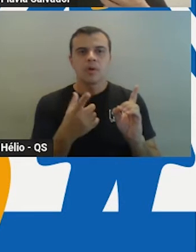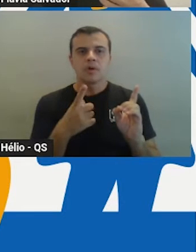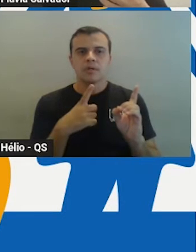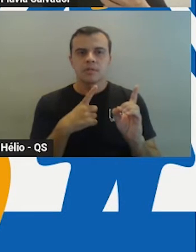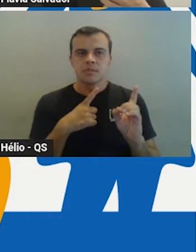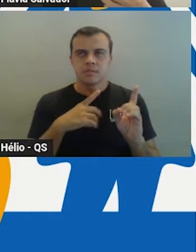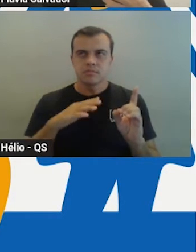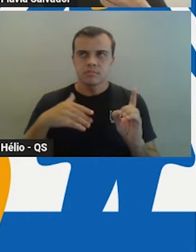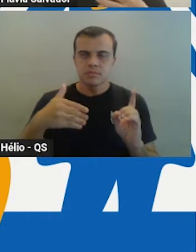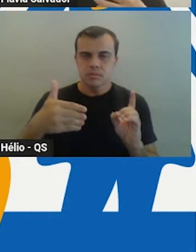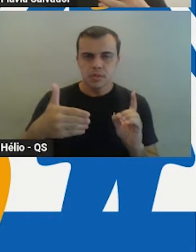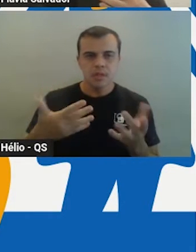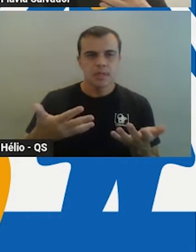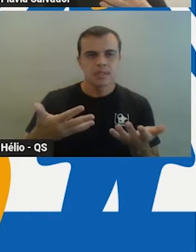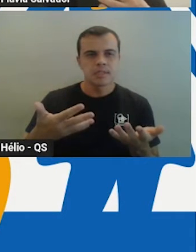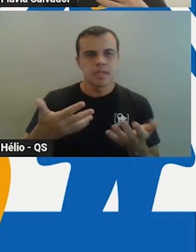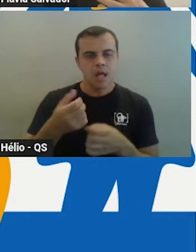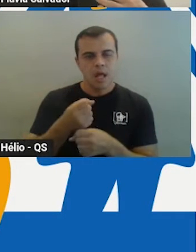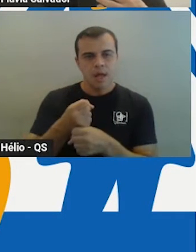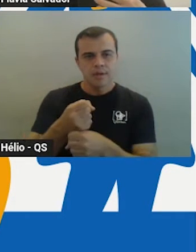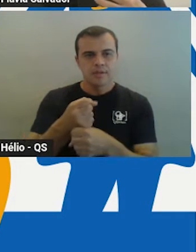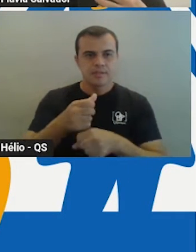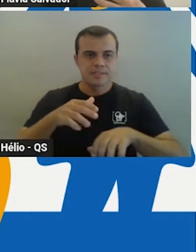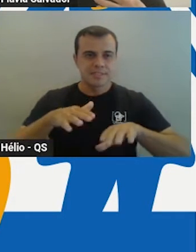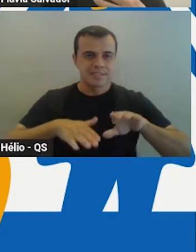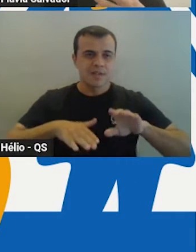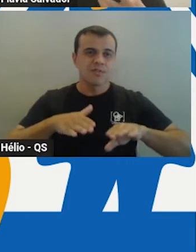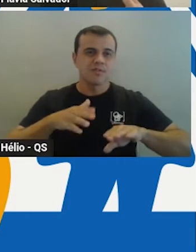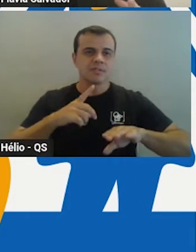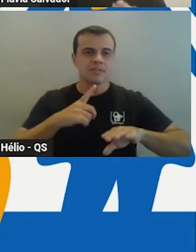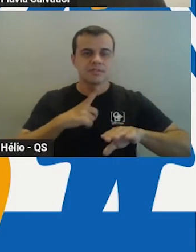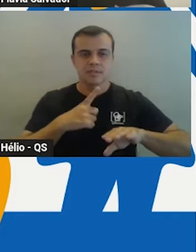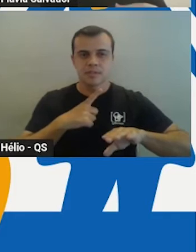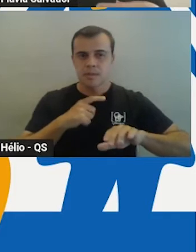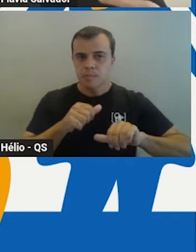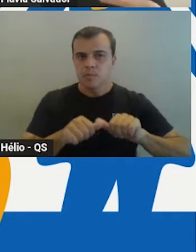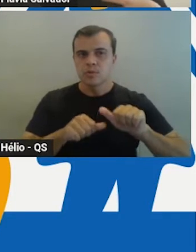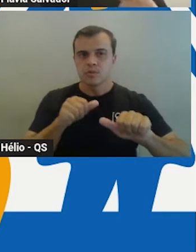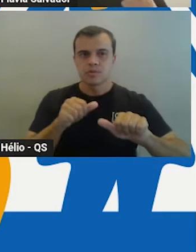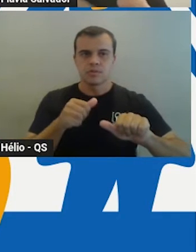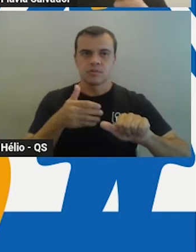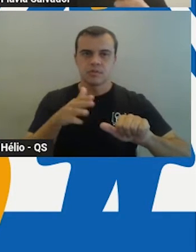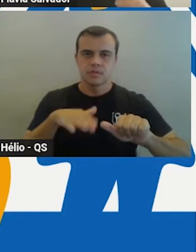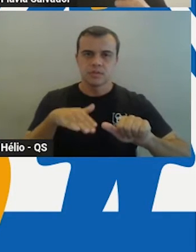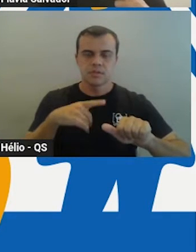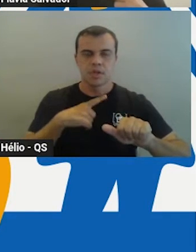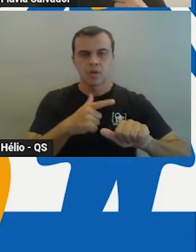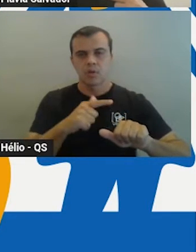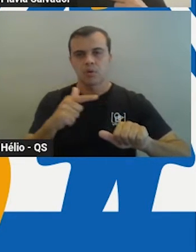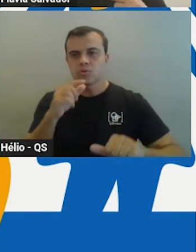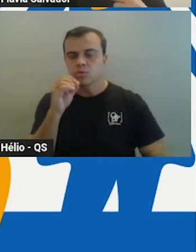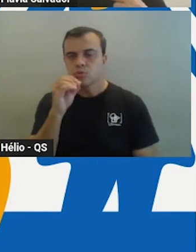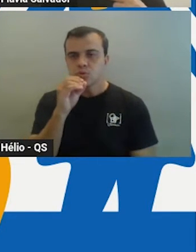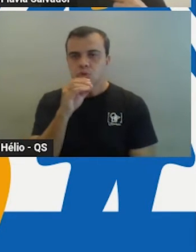daqui a alguns anos, talvez isso mude, talvez existam